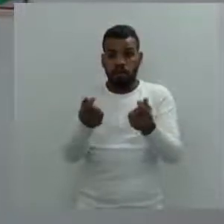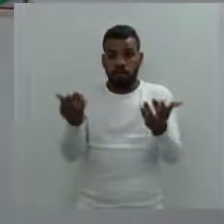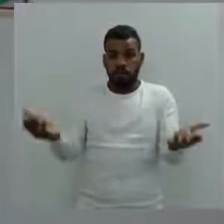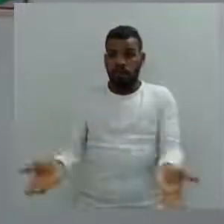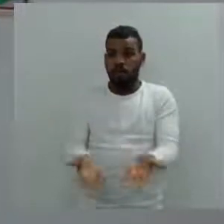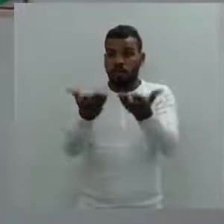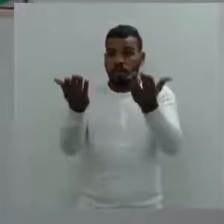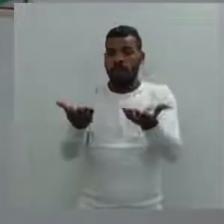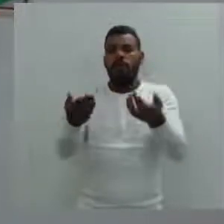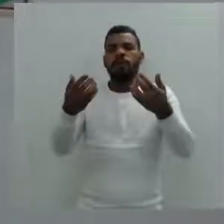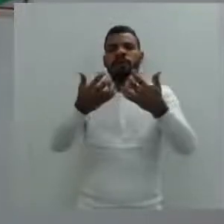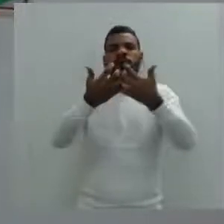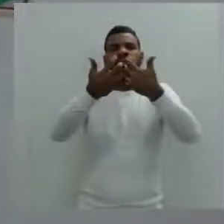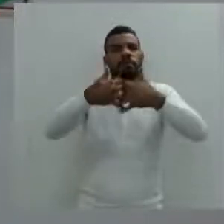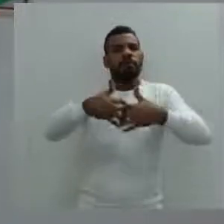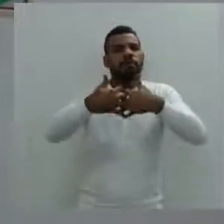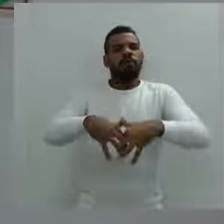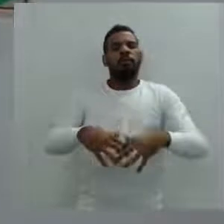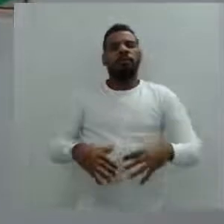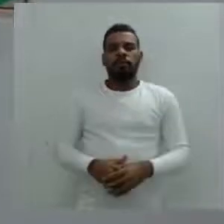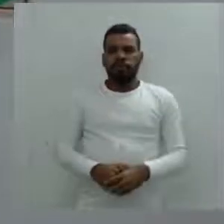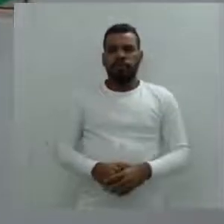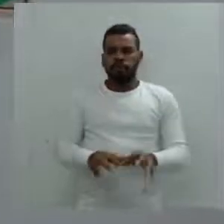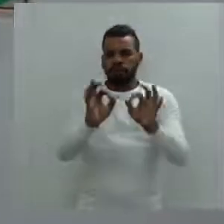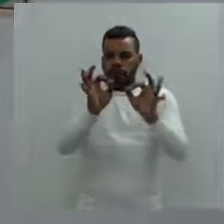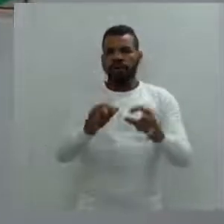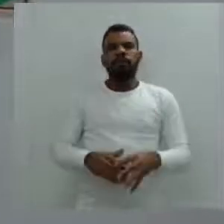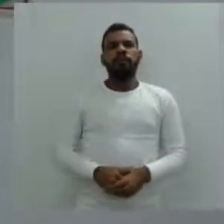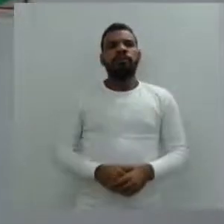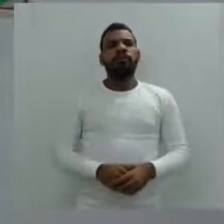é mecanizada, tá bom?